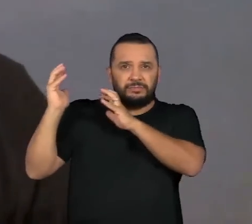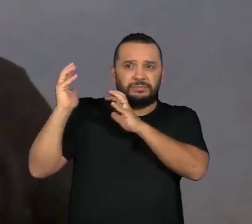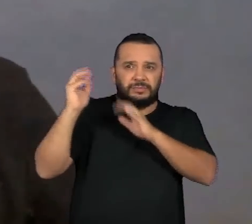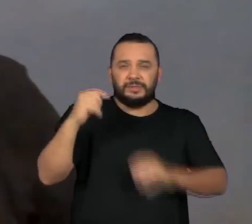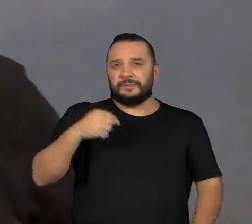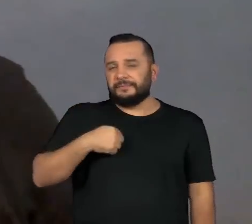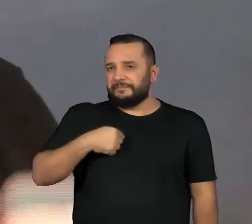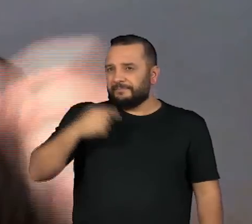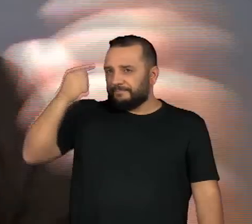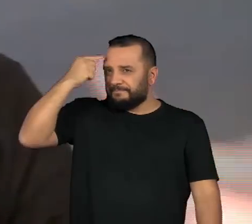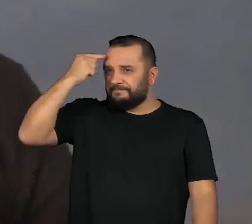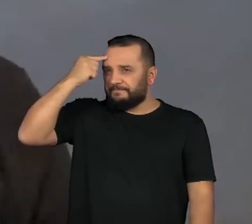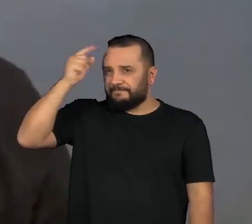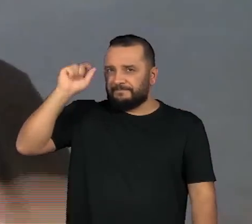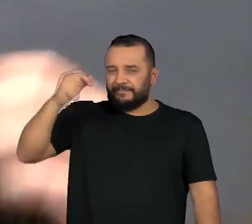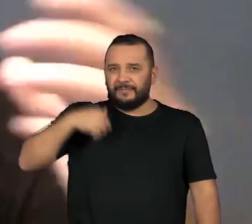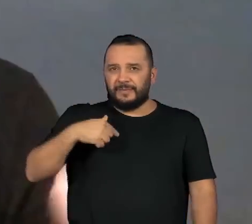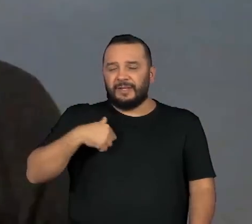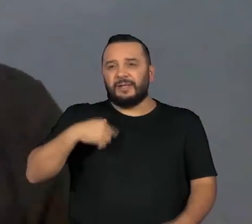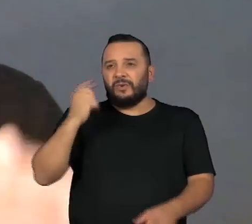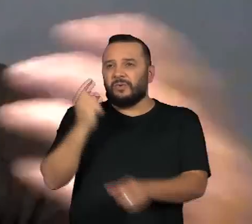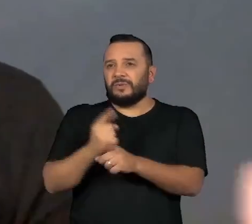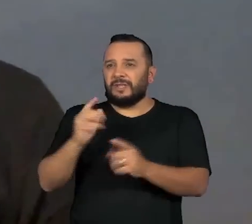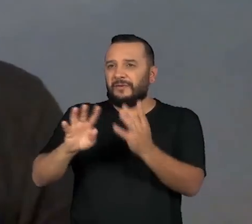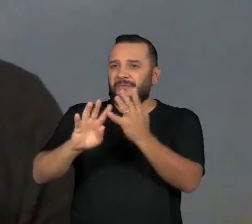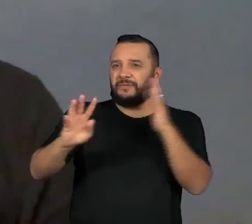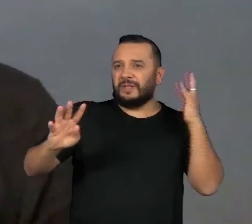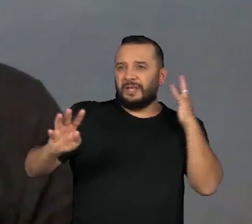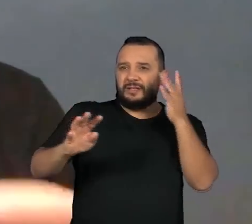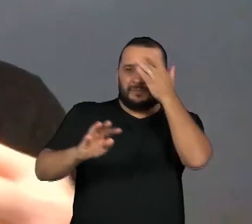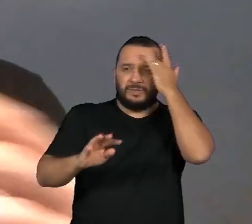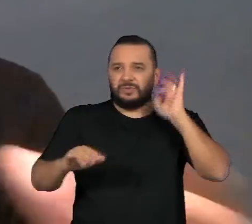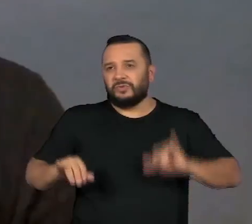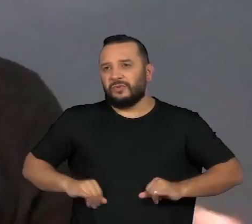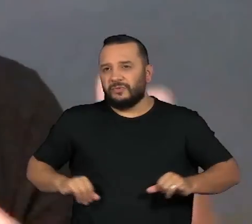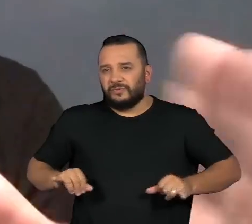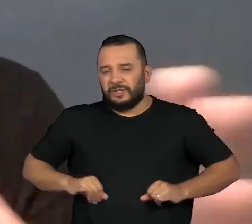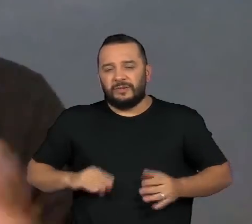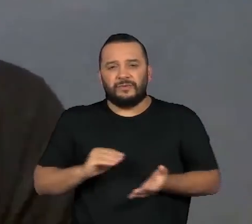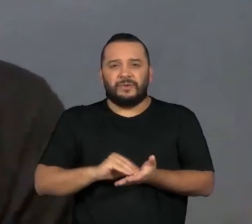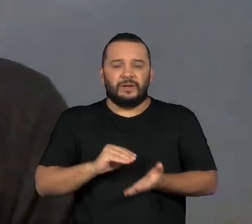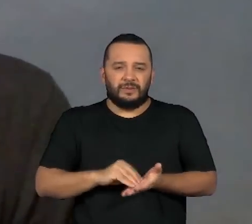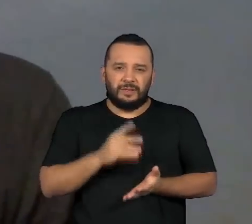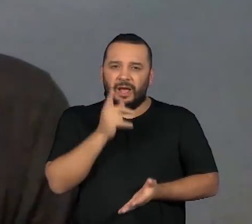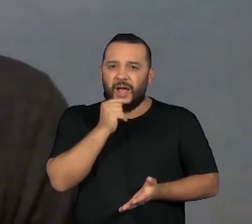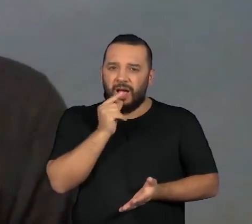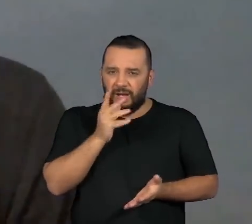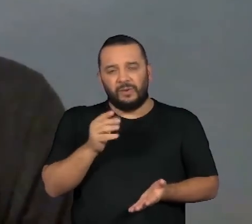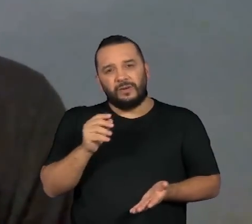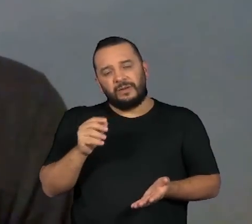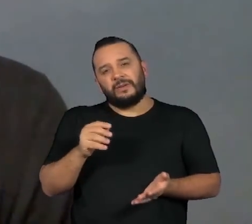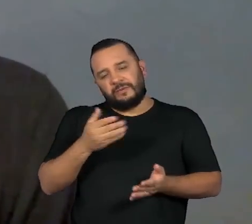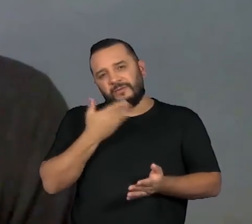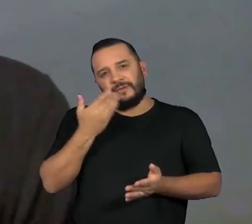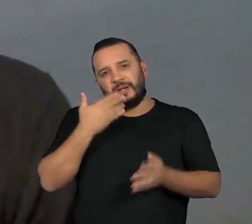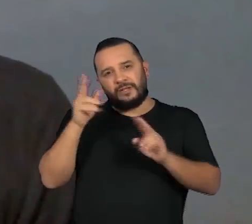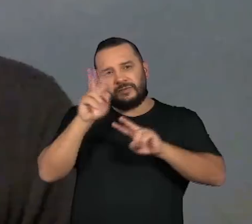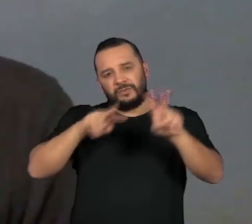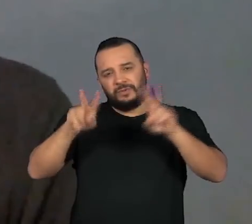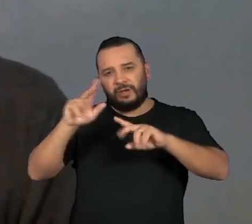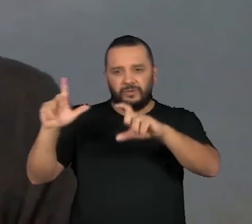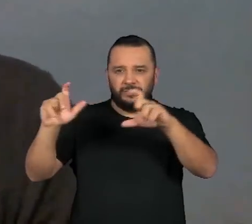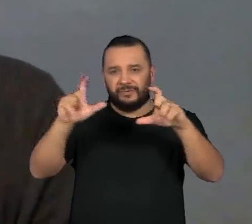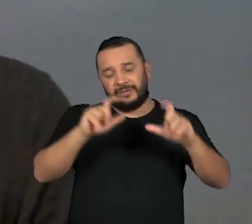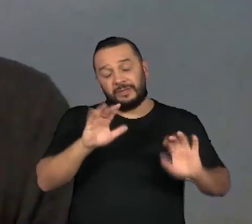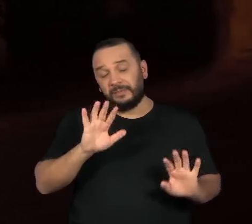achava que ia encontrar filas de pessoas sofrendo com problema de água e que isso seria relativamente fácil de visualizar, de fotografar. Não é